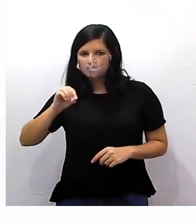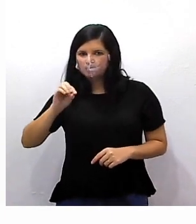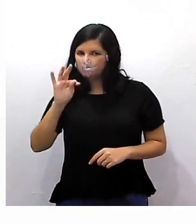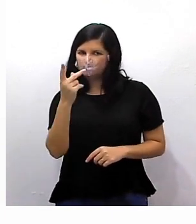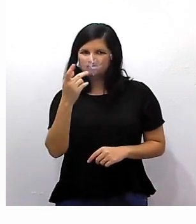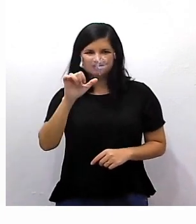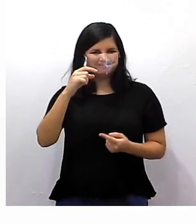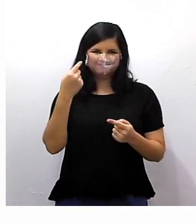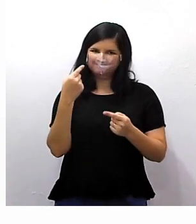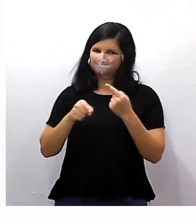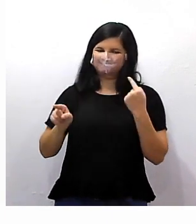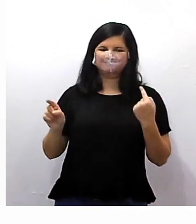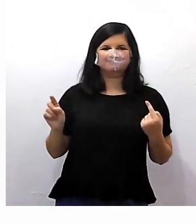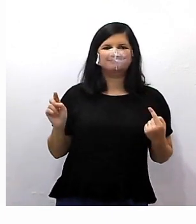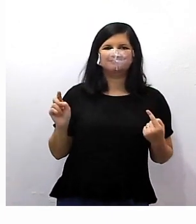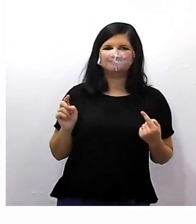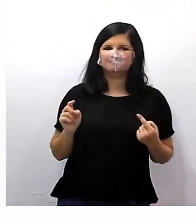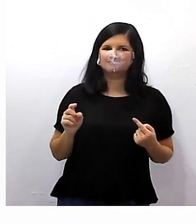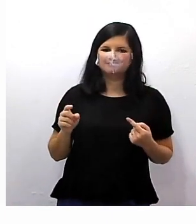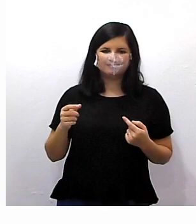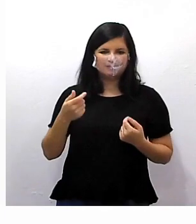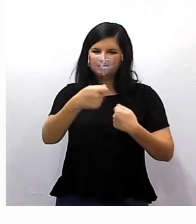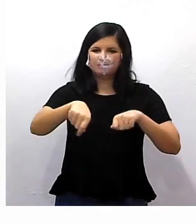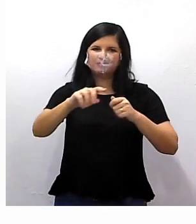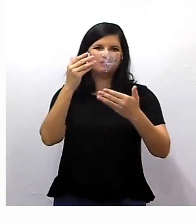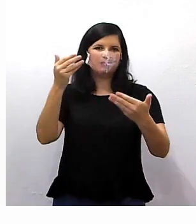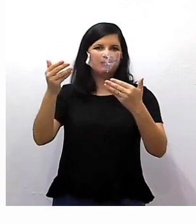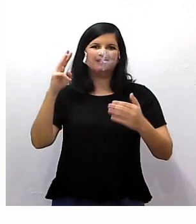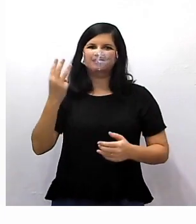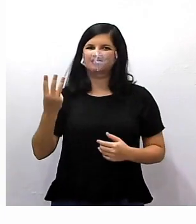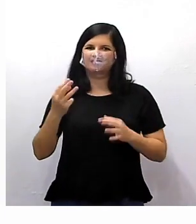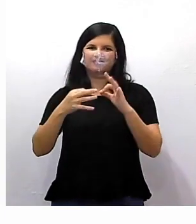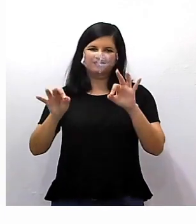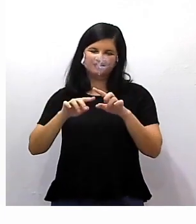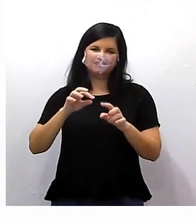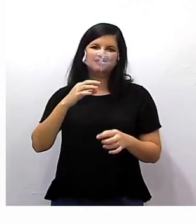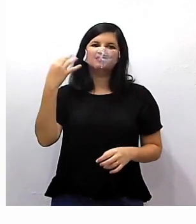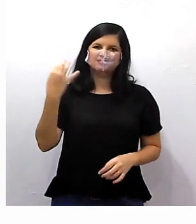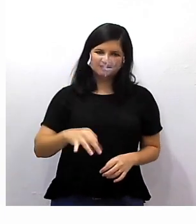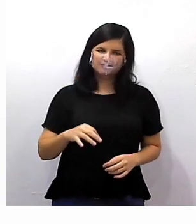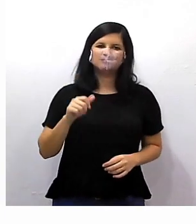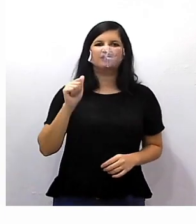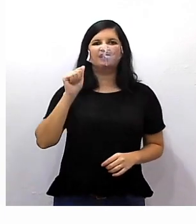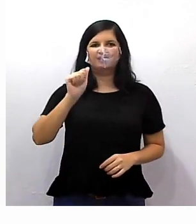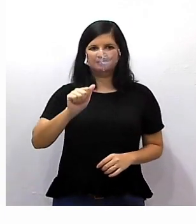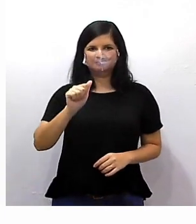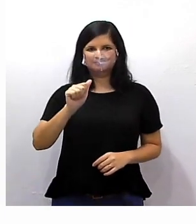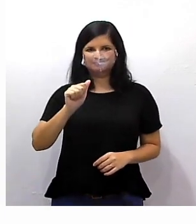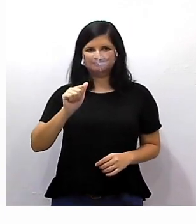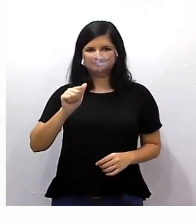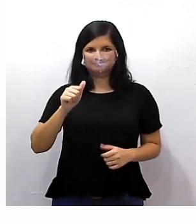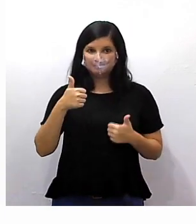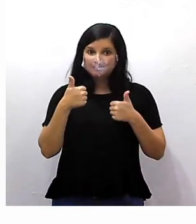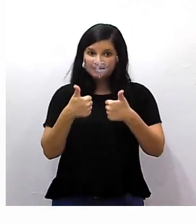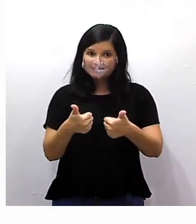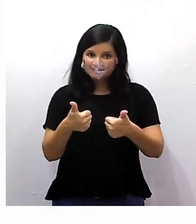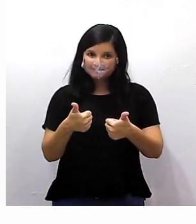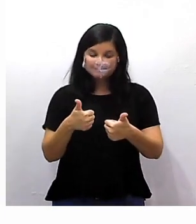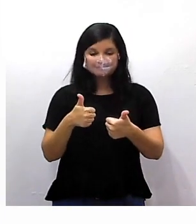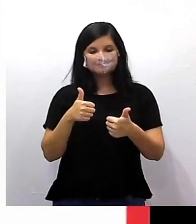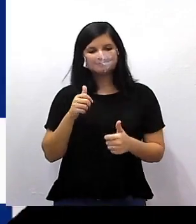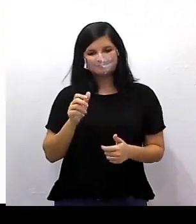day. Então, opa, a gente não precisa nem analisar a próxima frase. A gente já chega na resposta correta, que seria então a letra A. Beleza? Alternativa